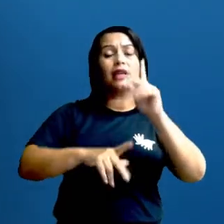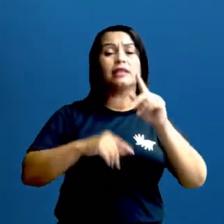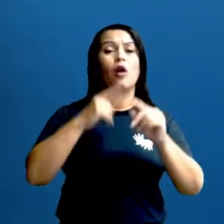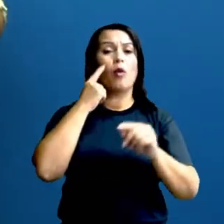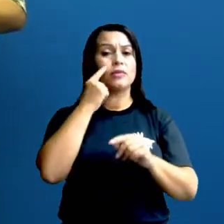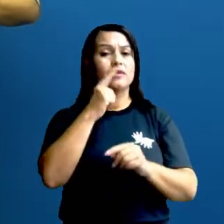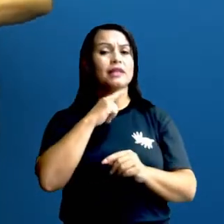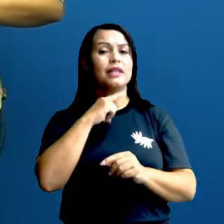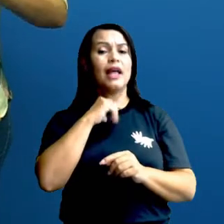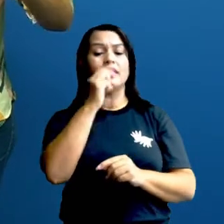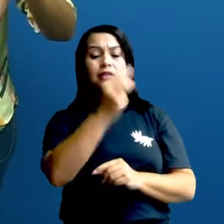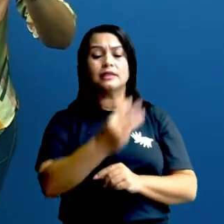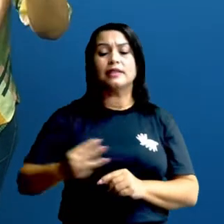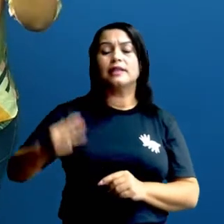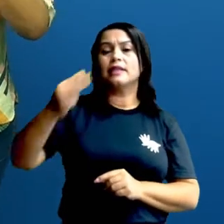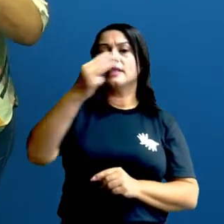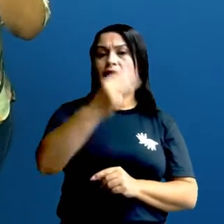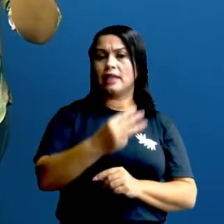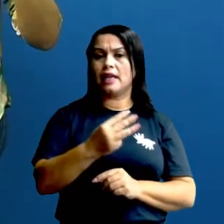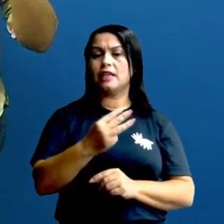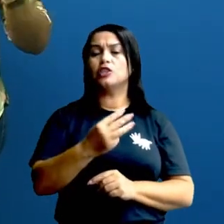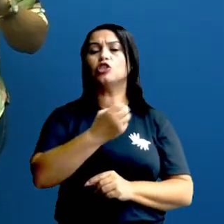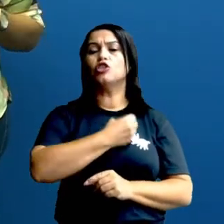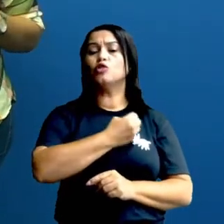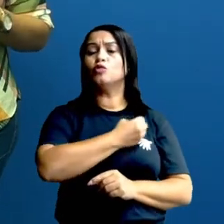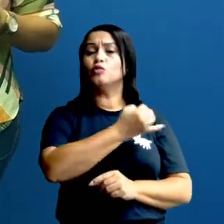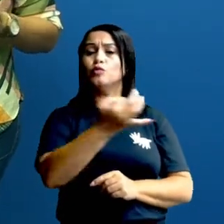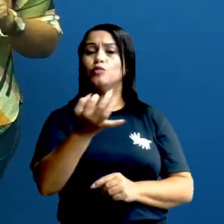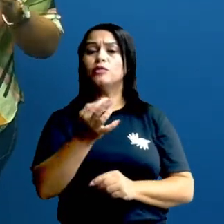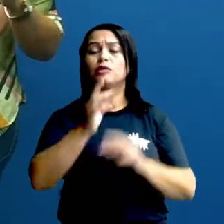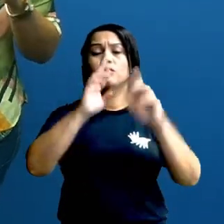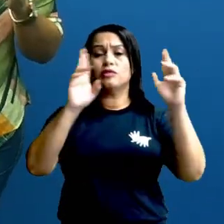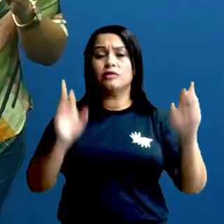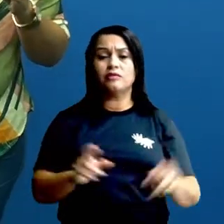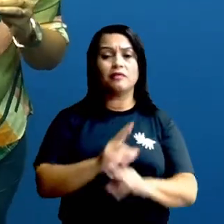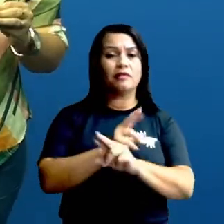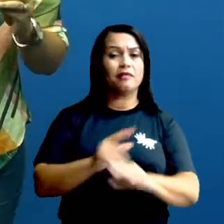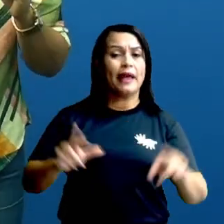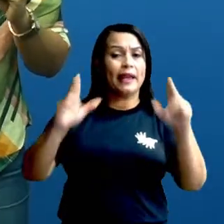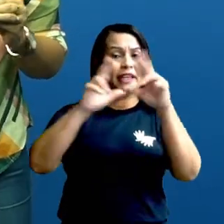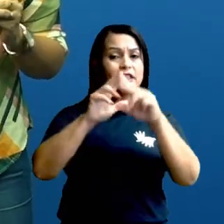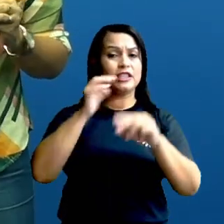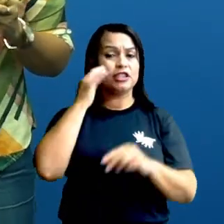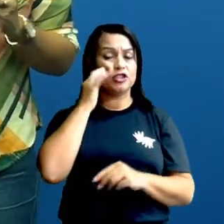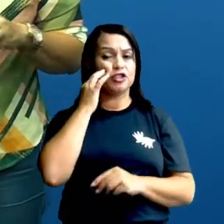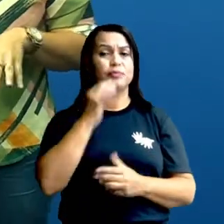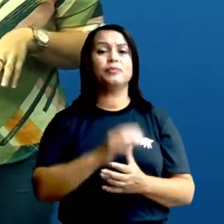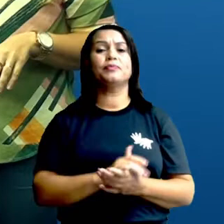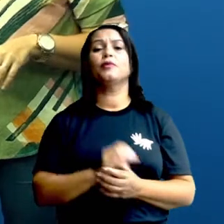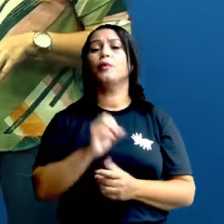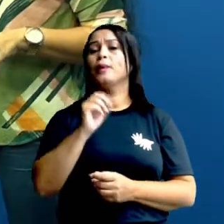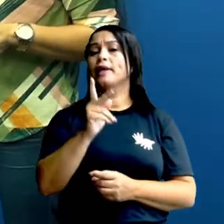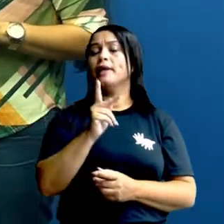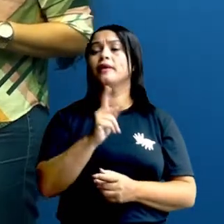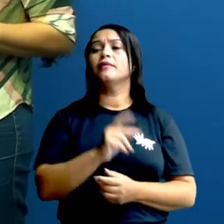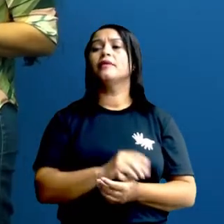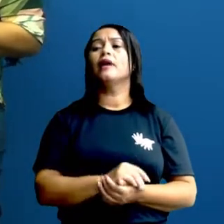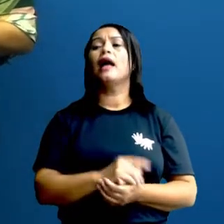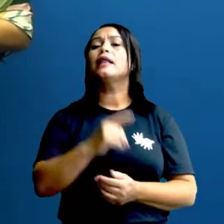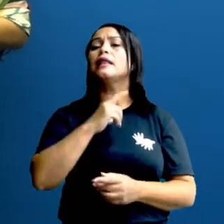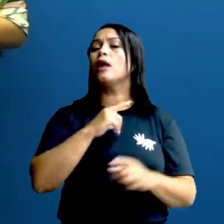ou seja ele tem as três medidas os três lados deles são que de fé frente está OK